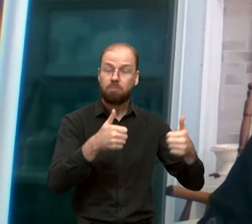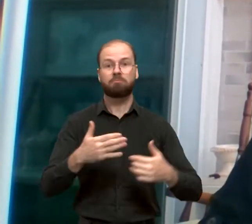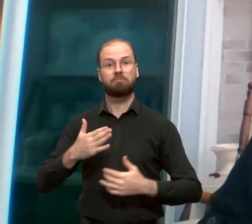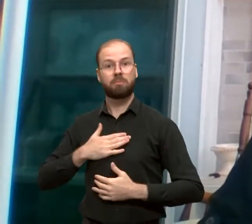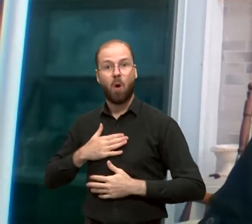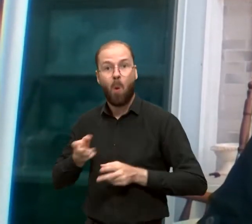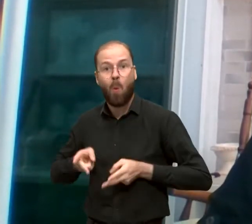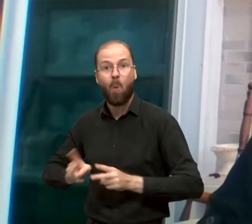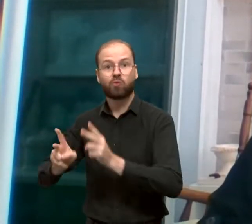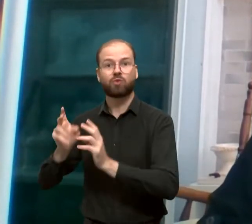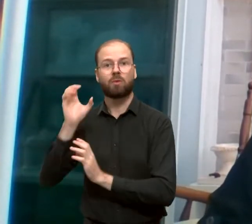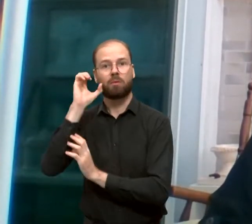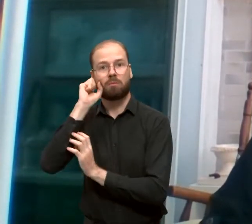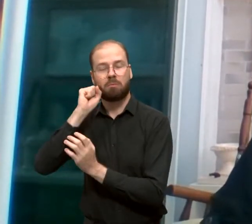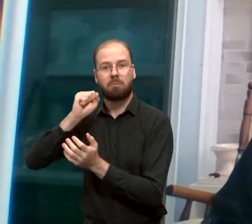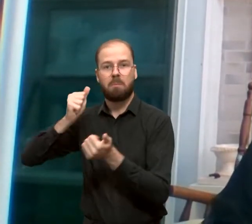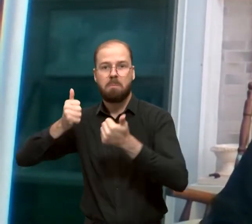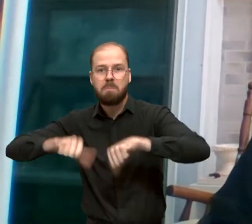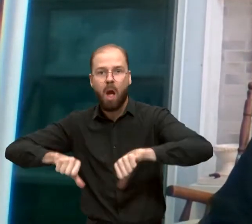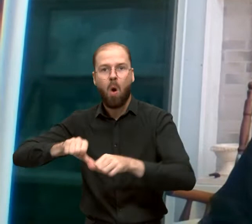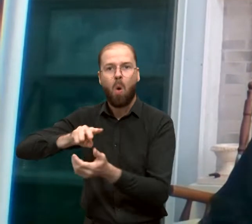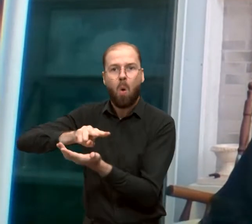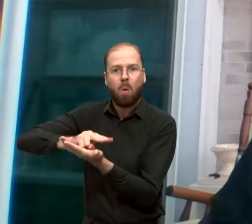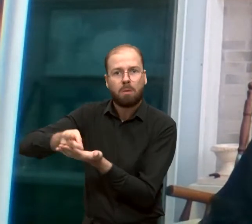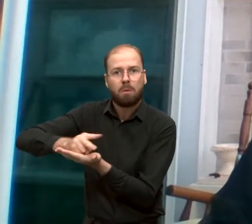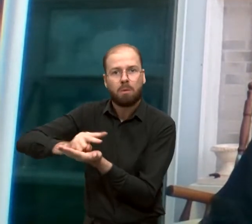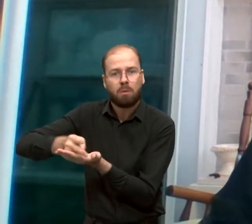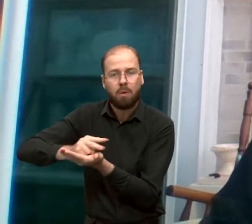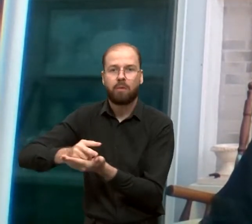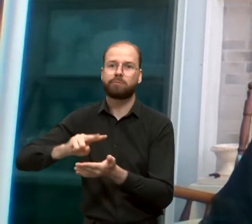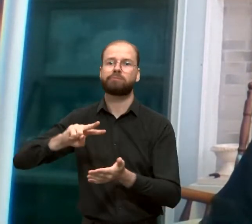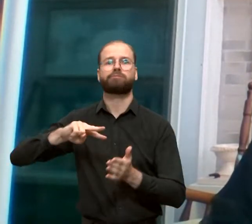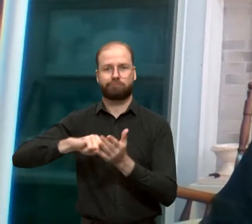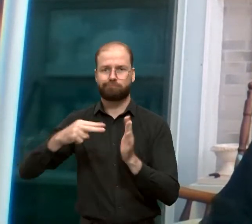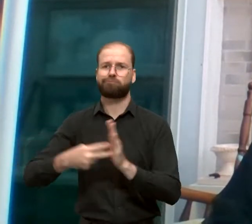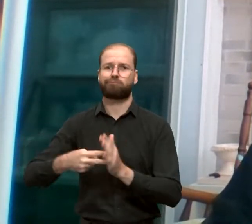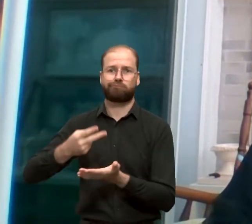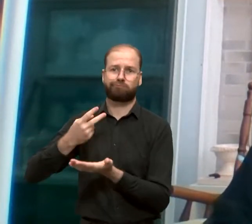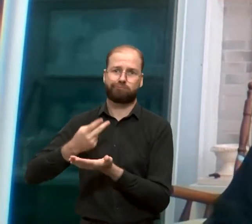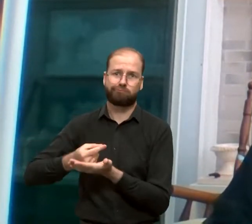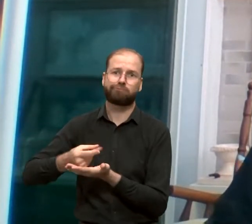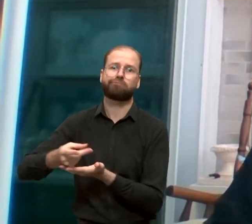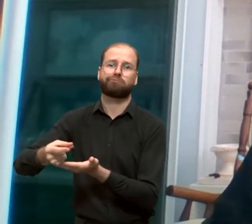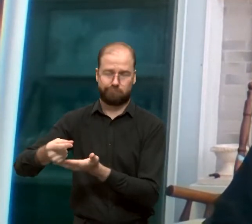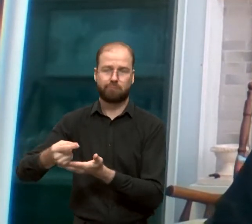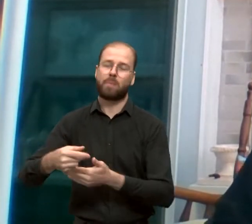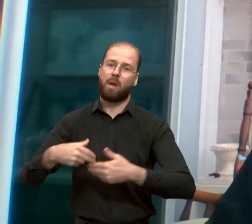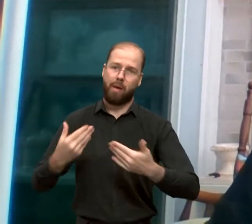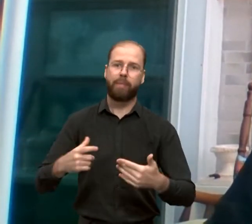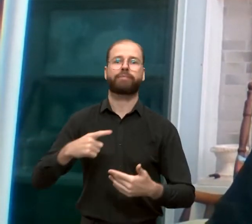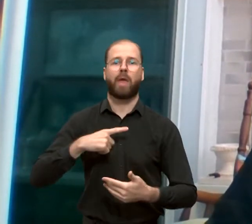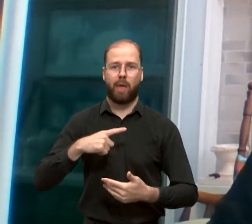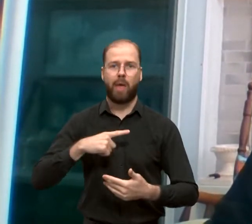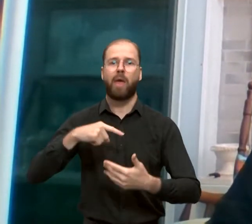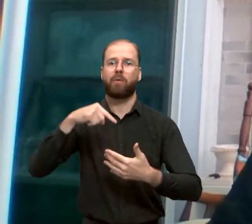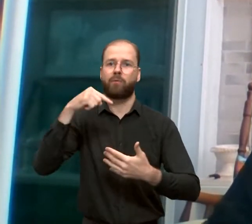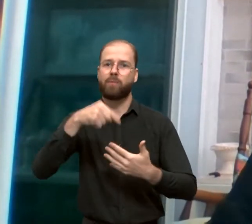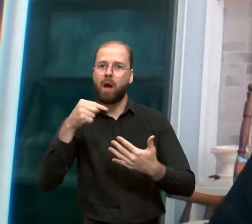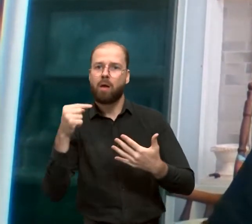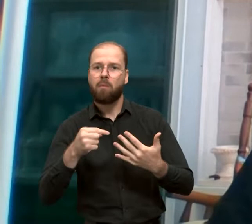melhora, você vai acabar cronificando essa dificuldade em dormir, e aí existem fatores que podem